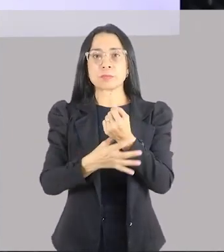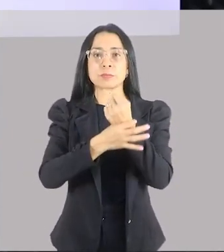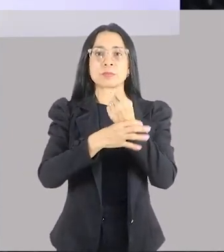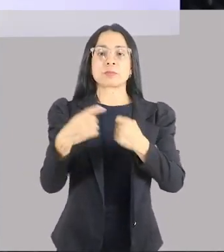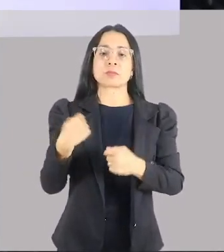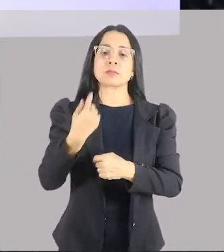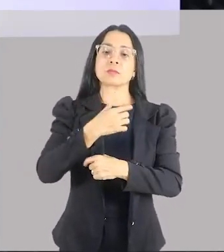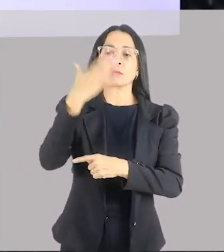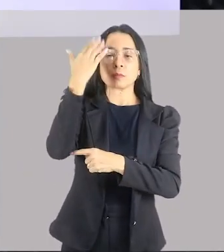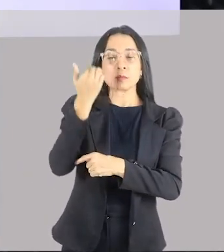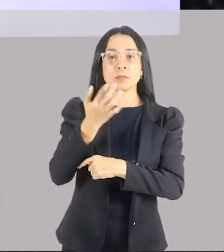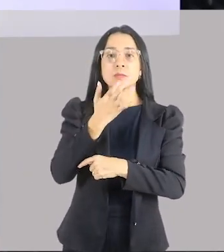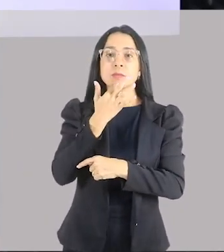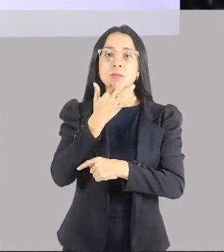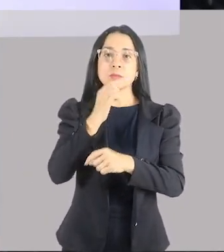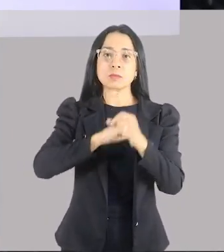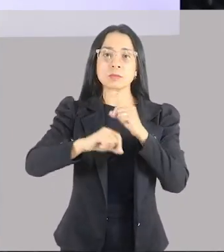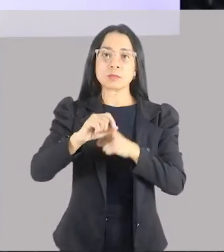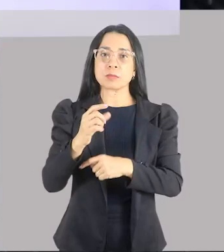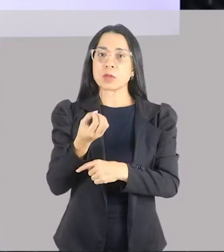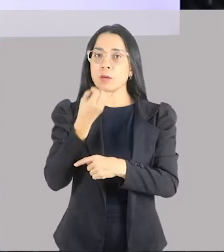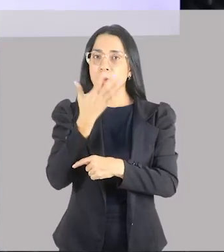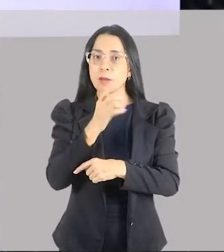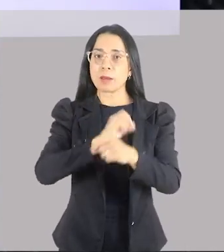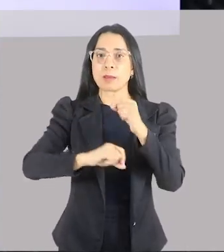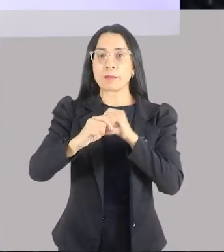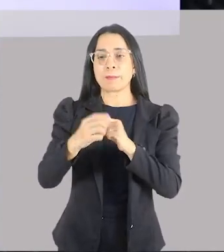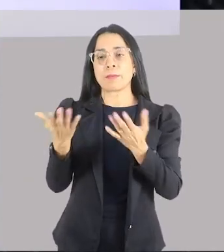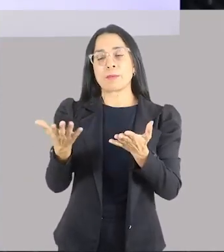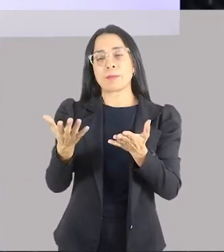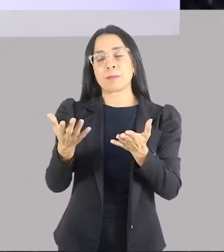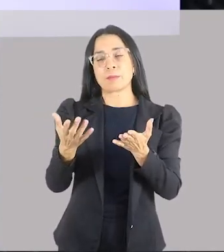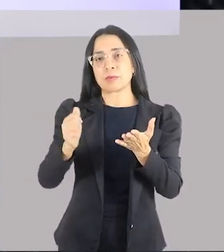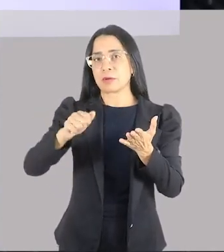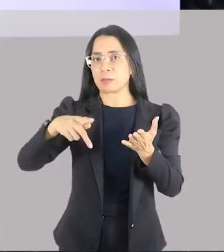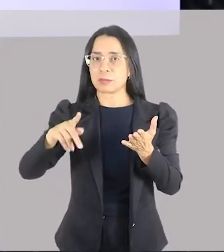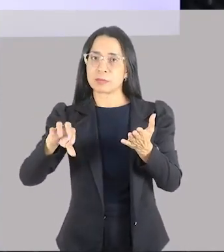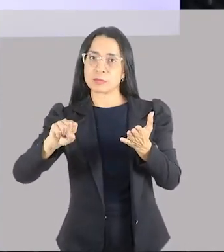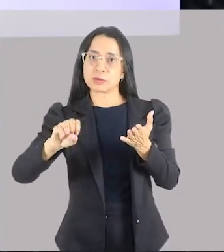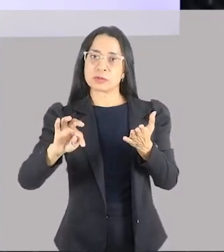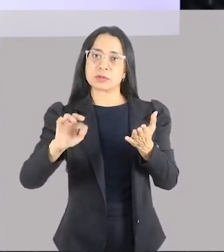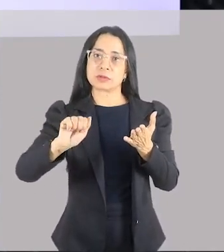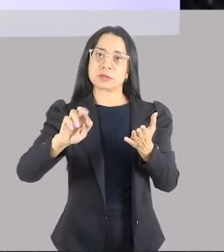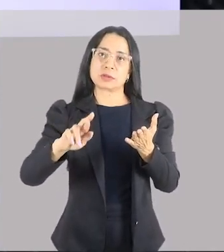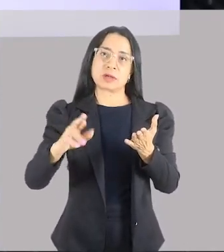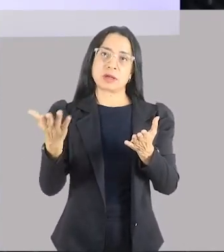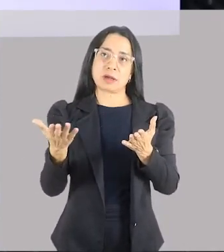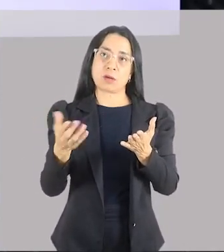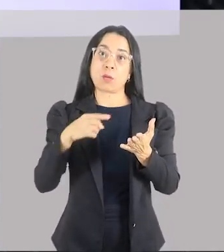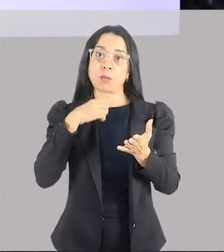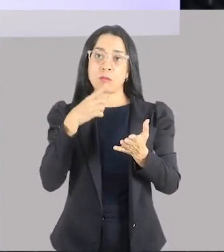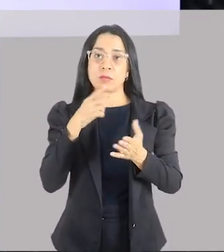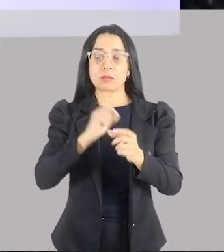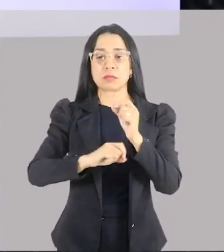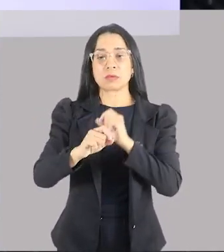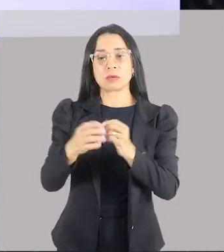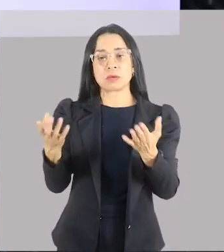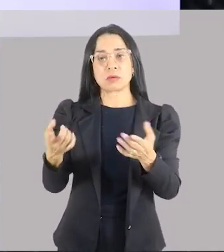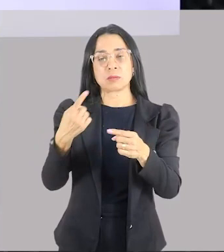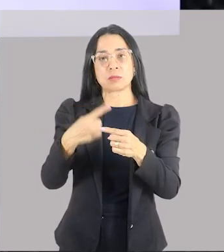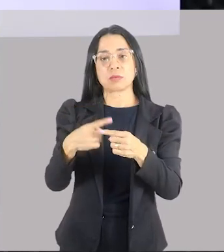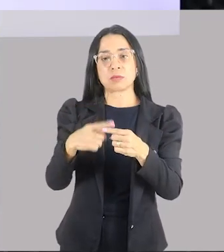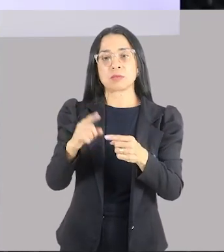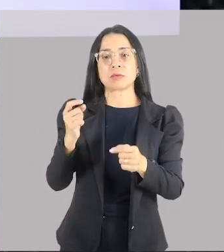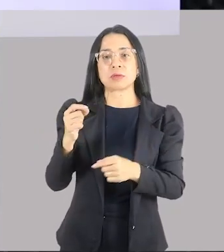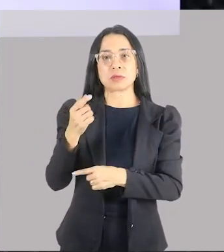E nós sabemos, nós conhecemos que não é bom apostar, certo, nessas coisas, porque